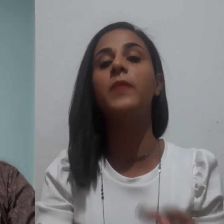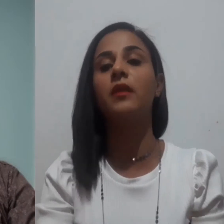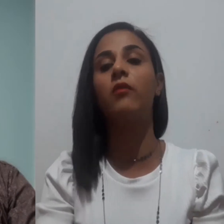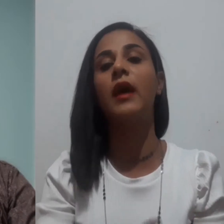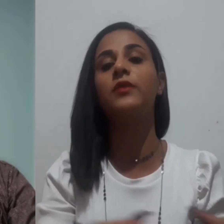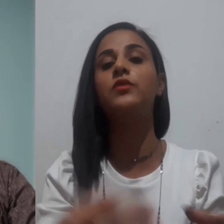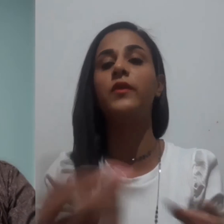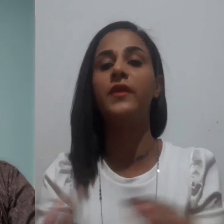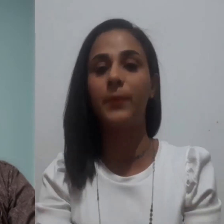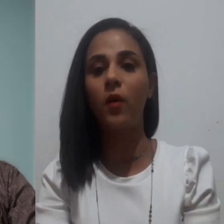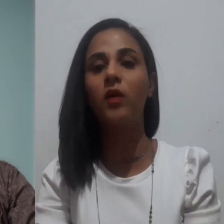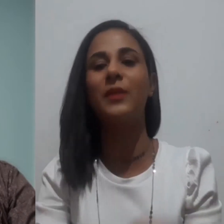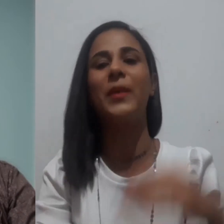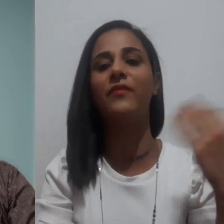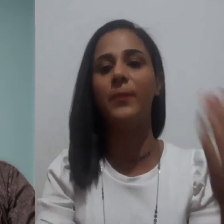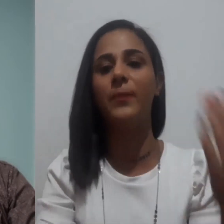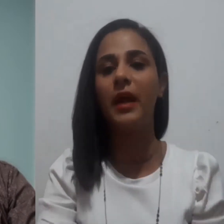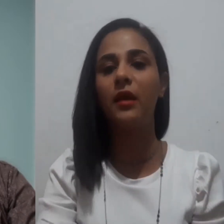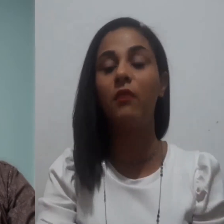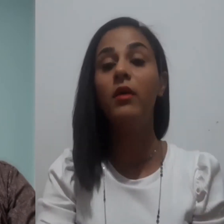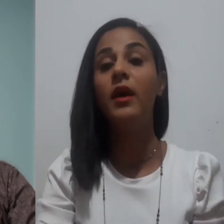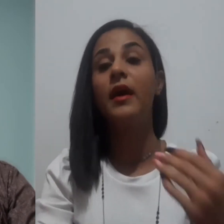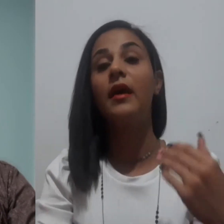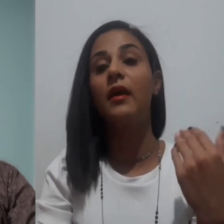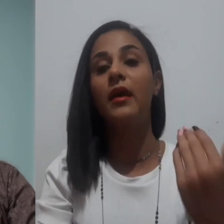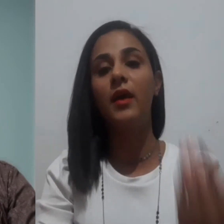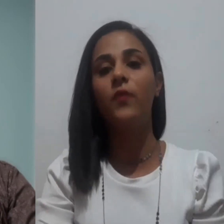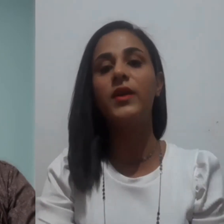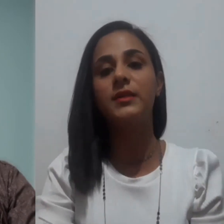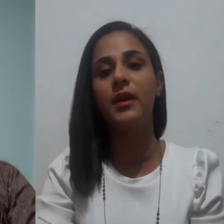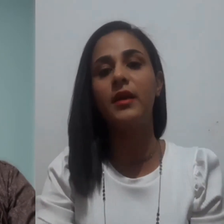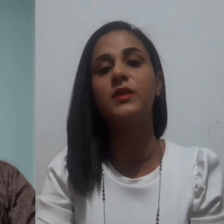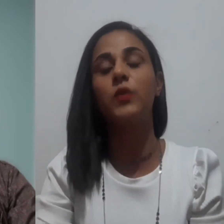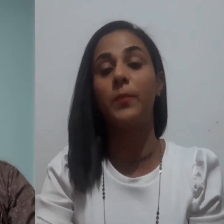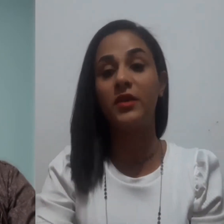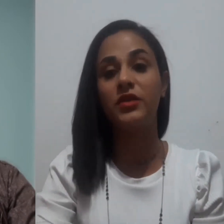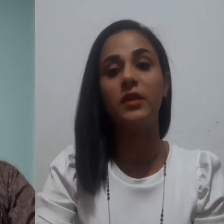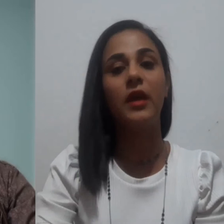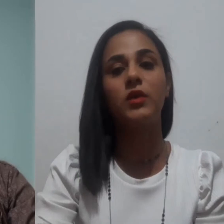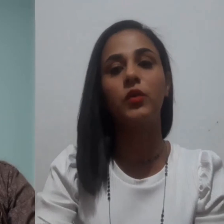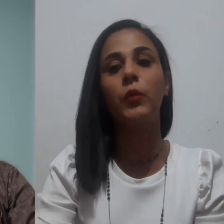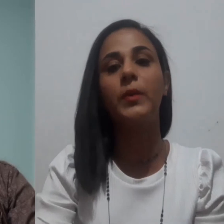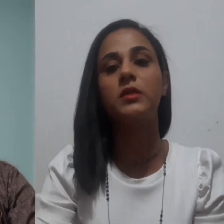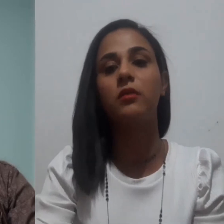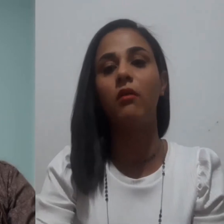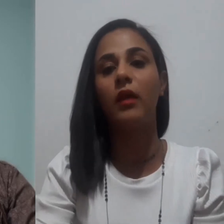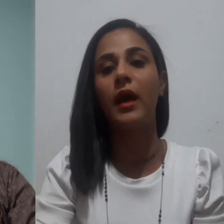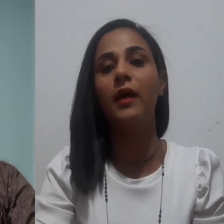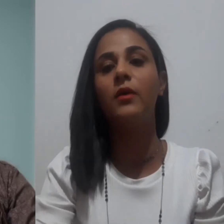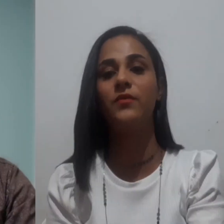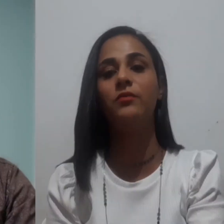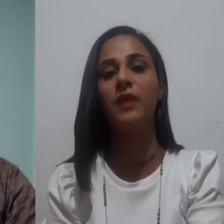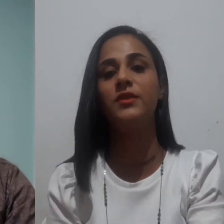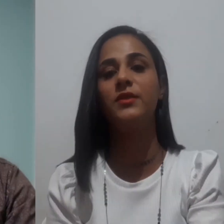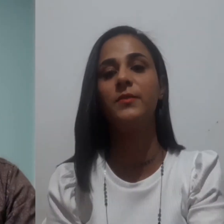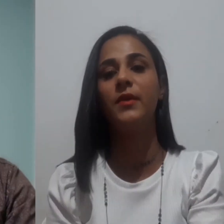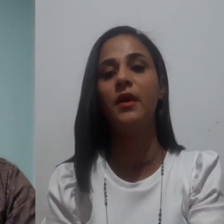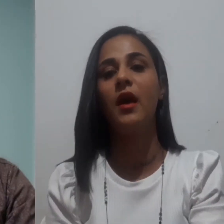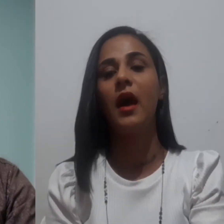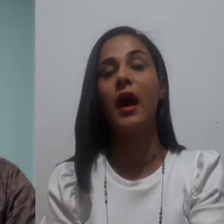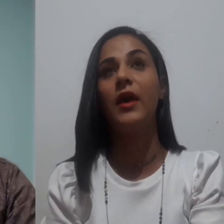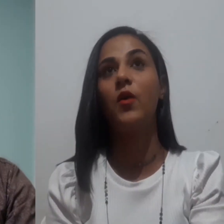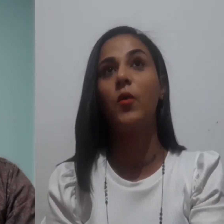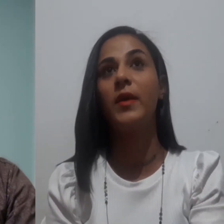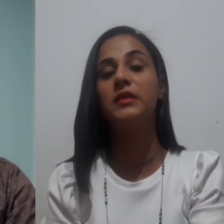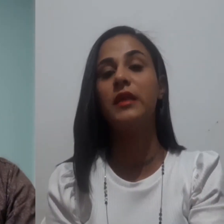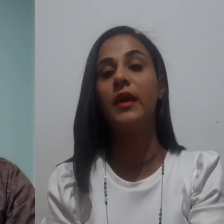movimentar o gado de uma fazenda para outra, para levar para leilão. E eu fazia isso, eu aprendi com a ajuda do pessoal lá. O trabalho era